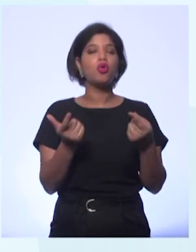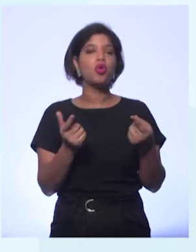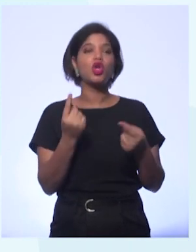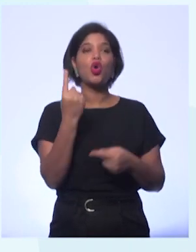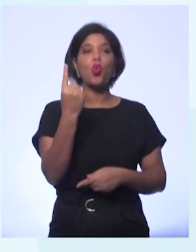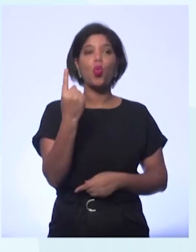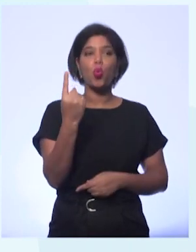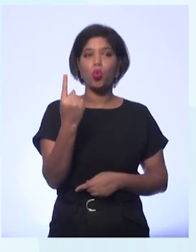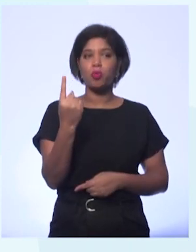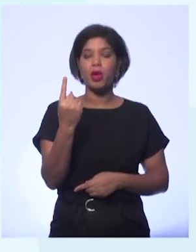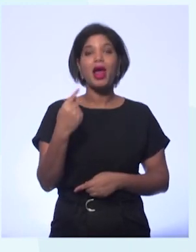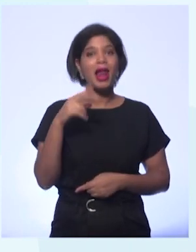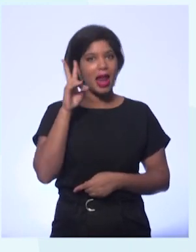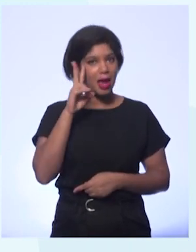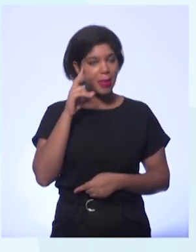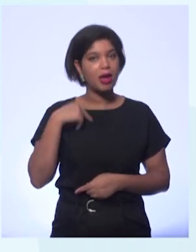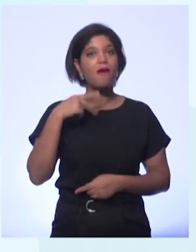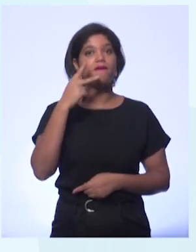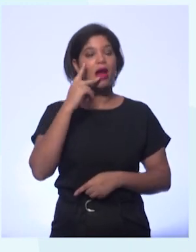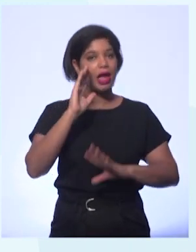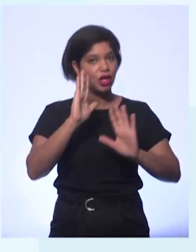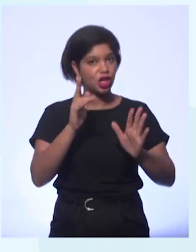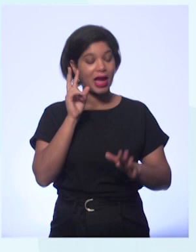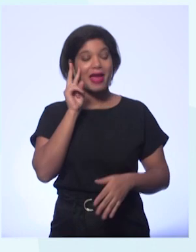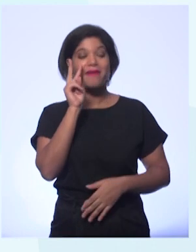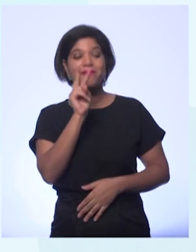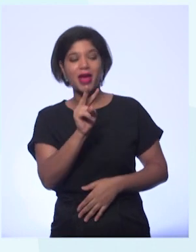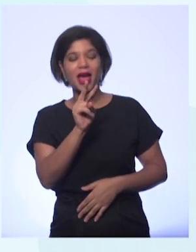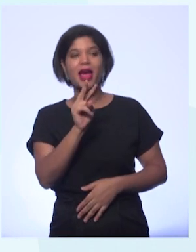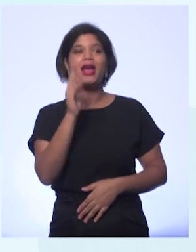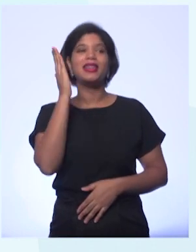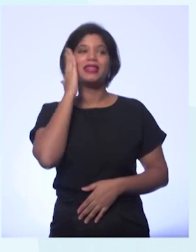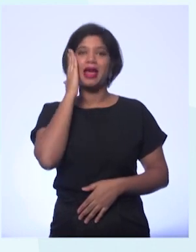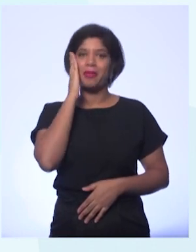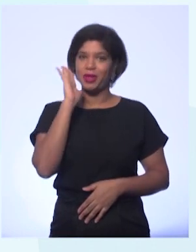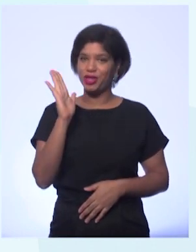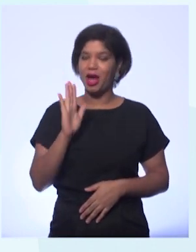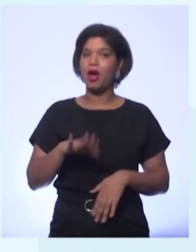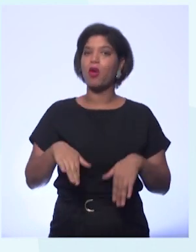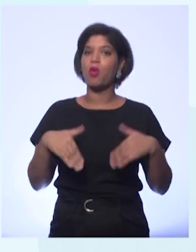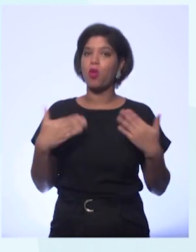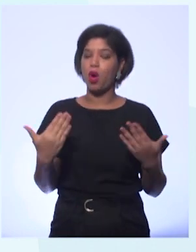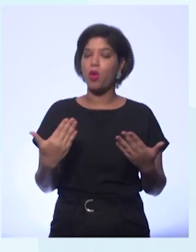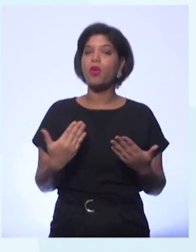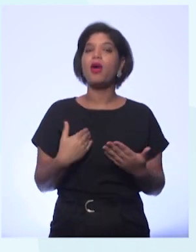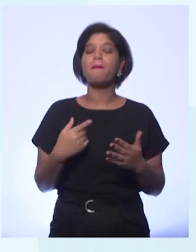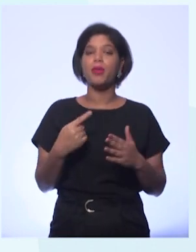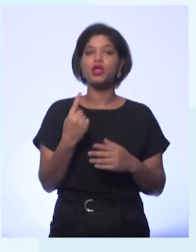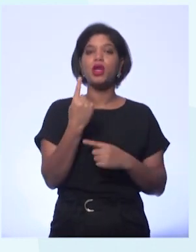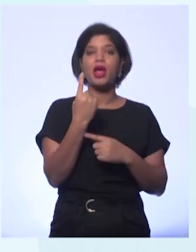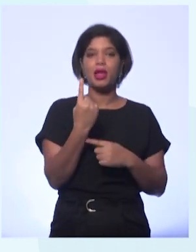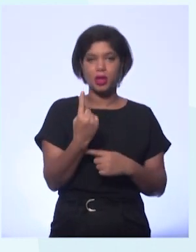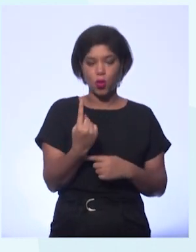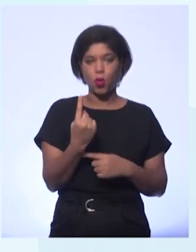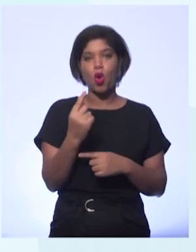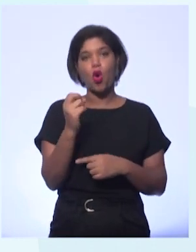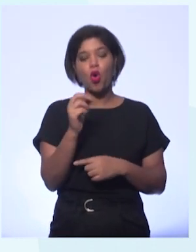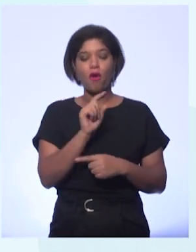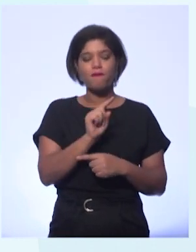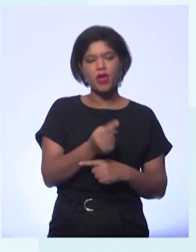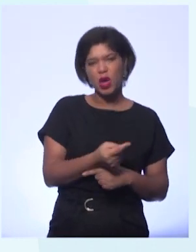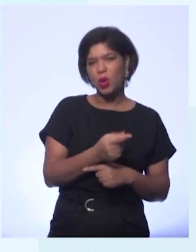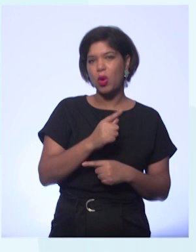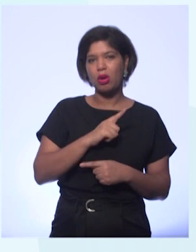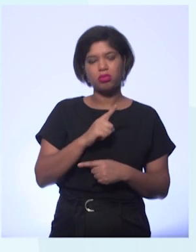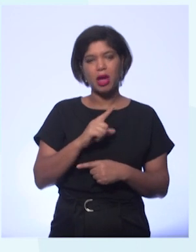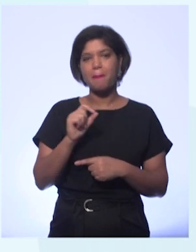lembra que eu defini o que era cada uma e falei que só de olhar, a gente já sabia qual era inteiro, qual era menor que o inteiro e qual era maior